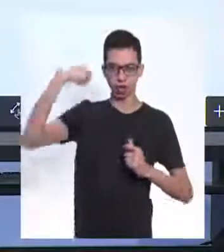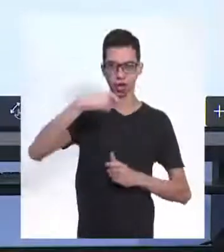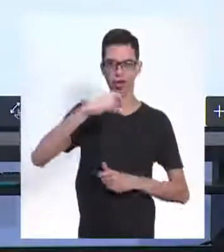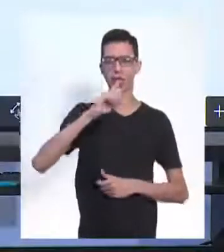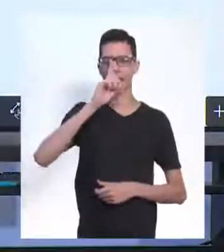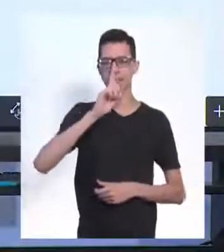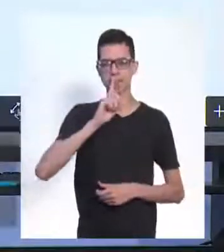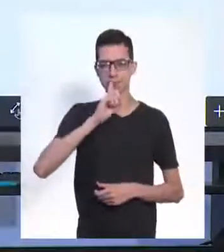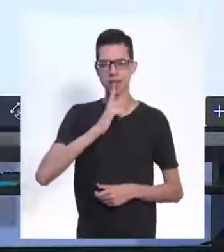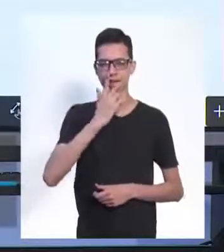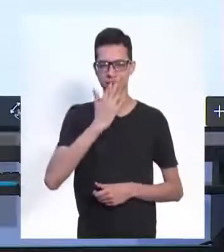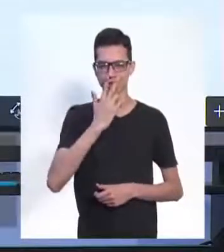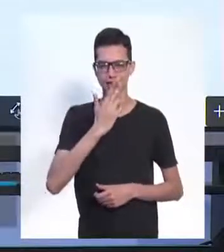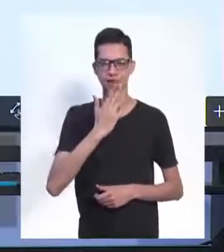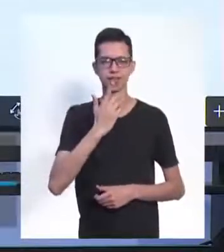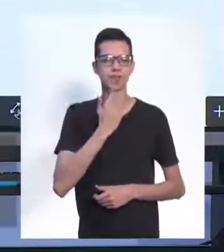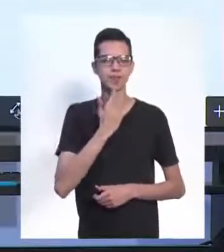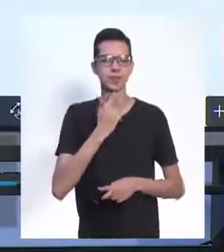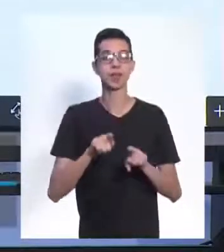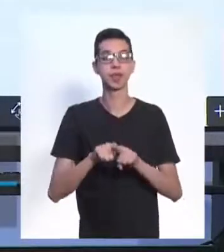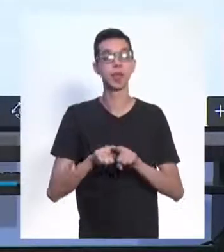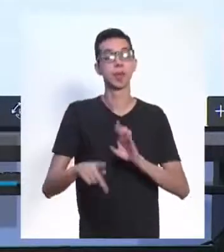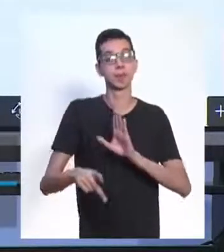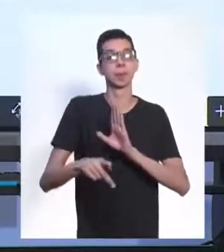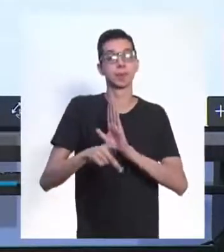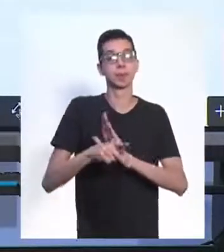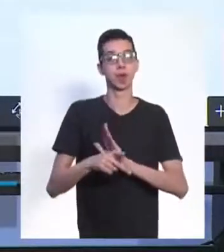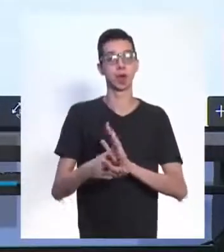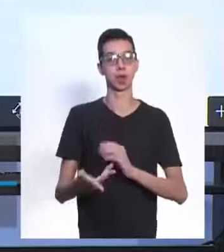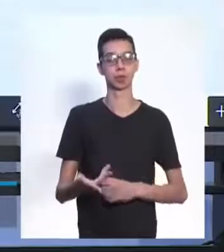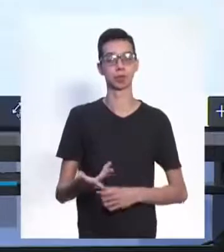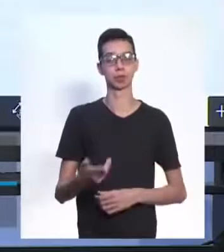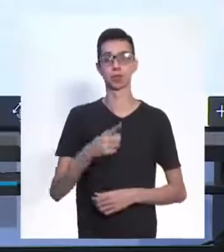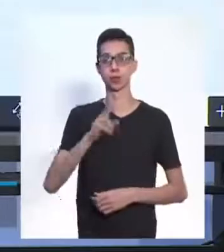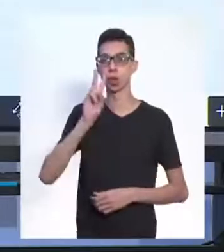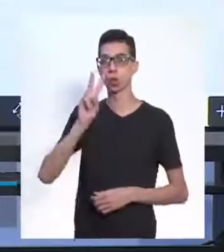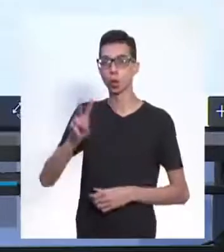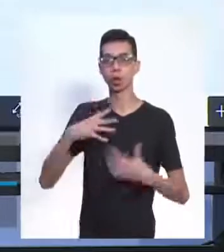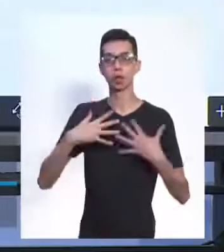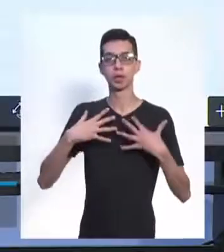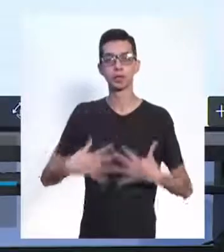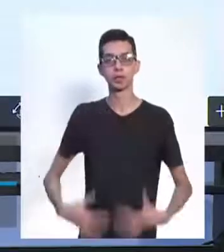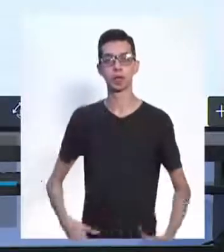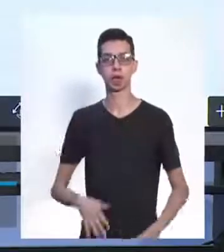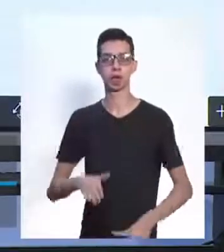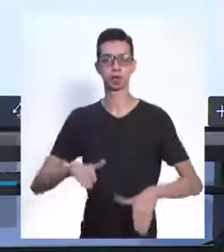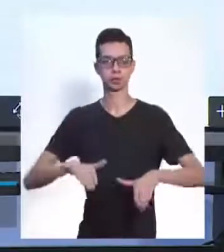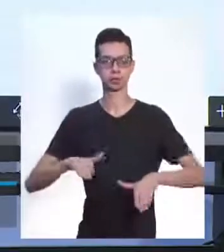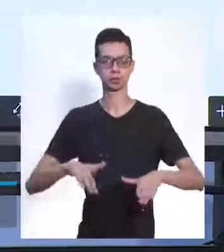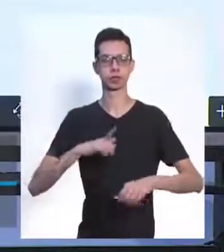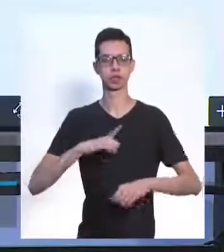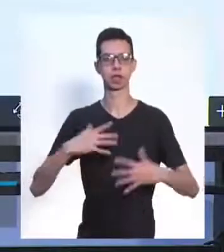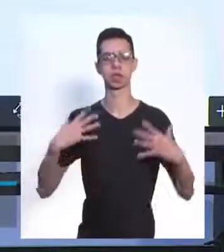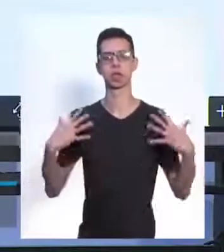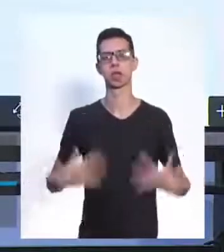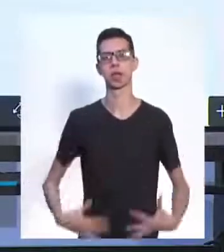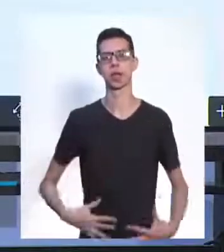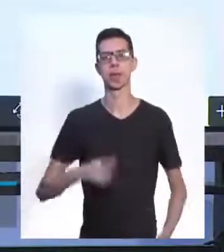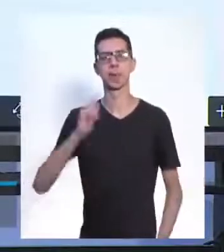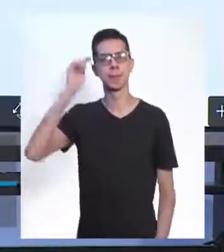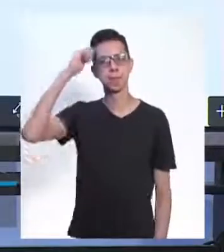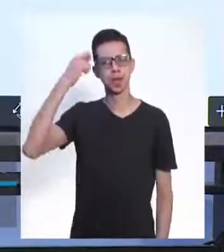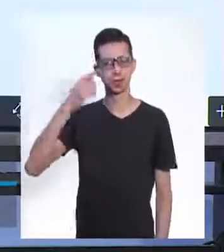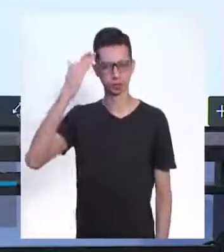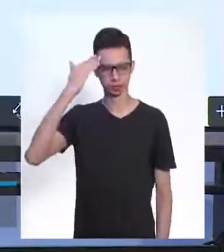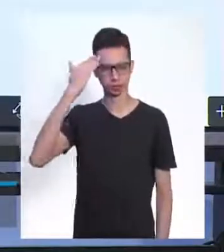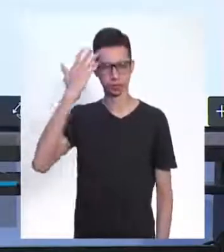Hogwarts, do Harry Potter. Então, quando você bate um olho num figurino, às vezes, capa preta, aquela capa preta,